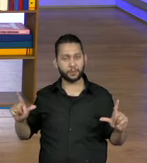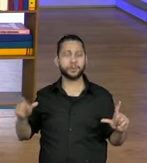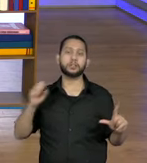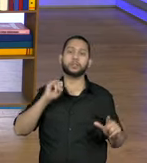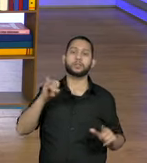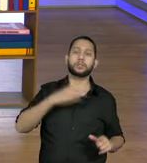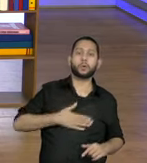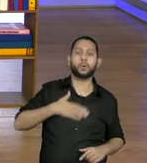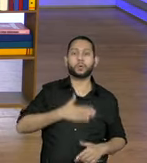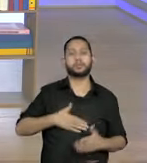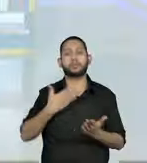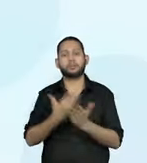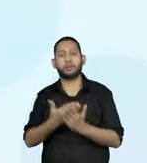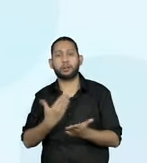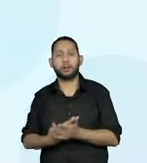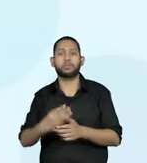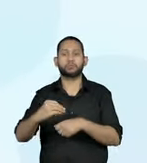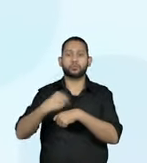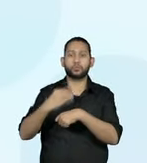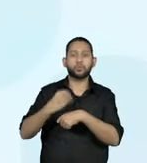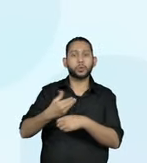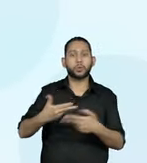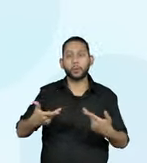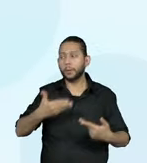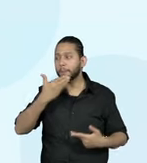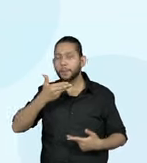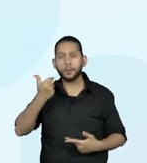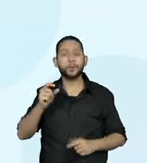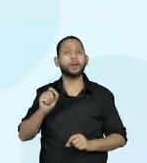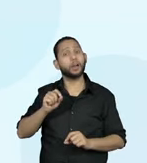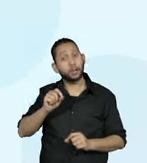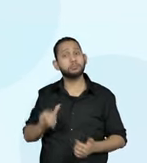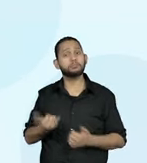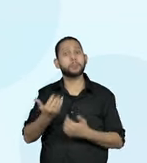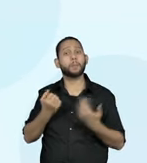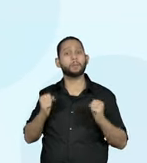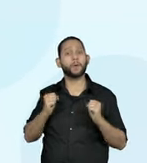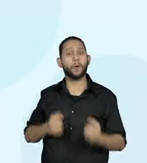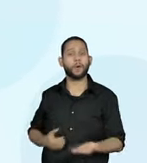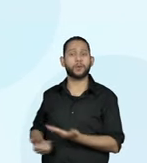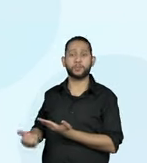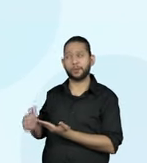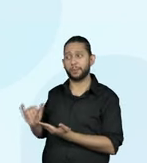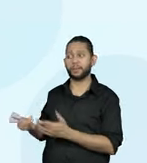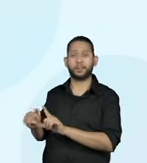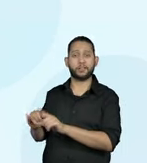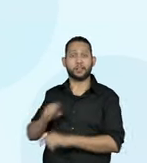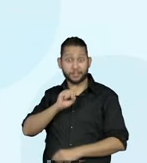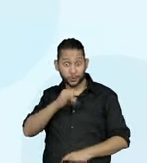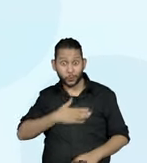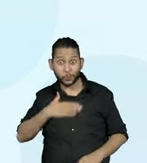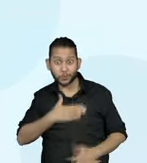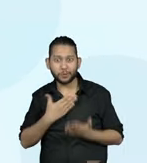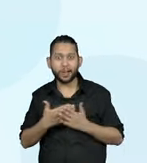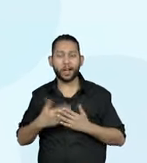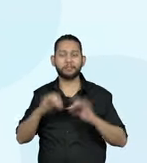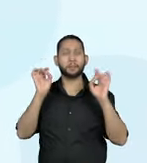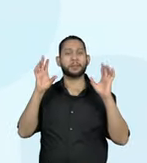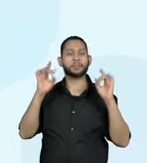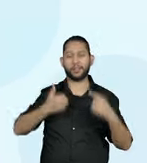certo? Vamos lá. Essa é a telinha de avaliação. Quem curtiu a aula super especial